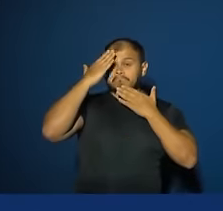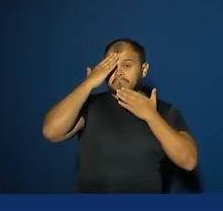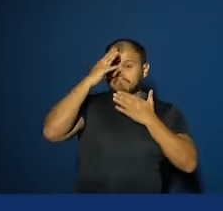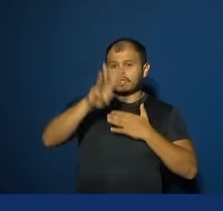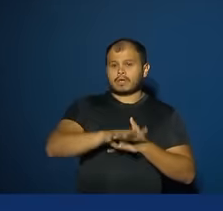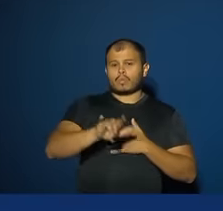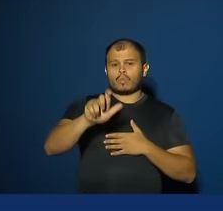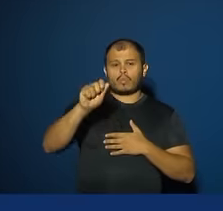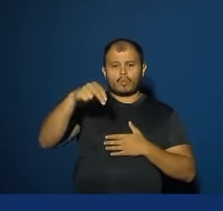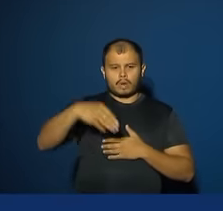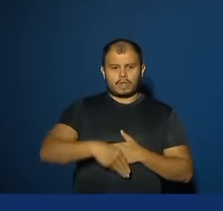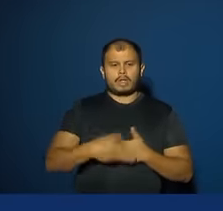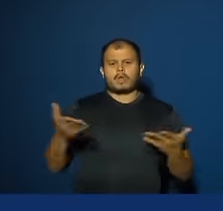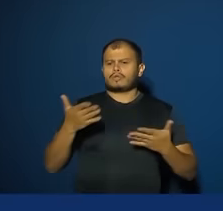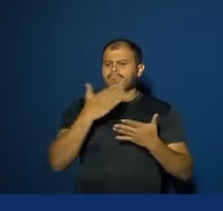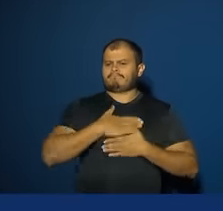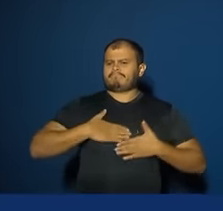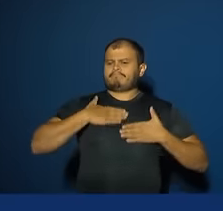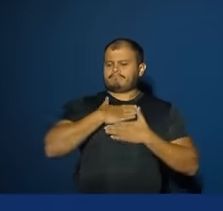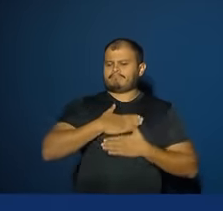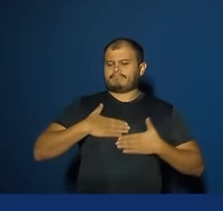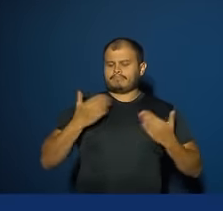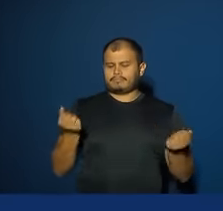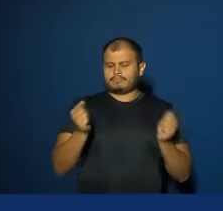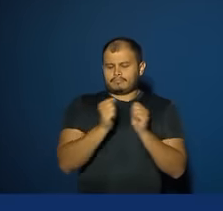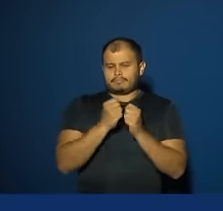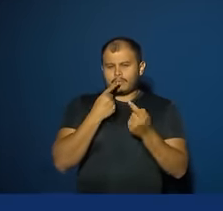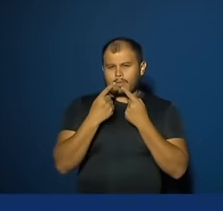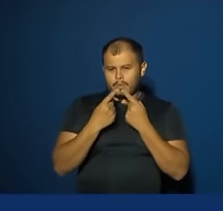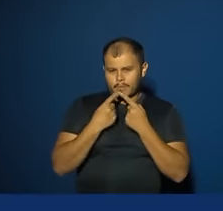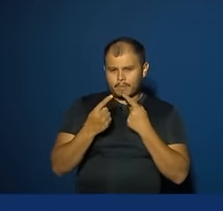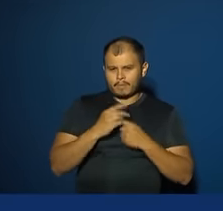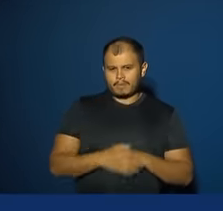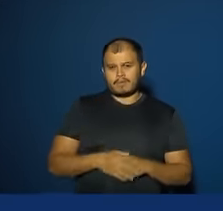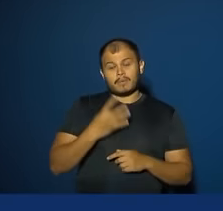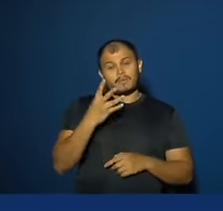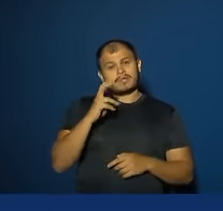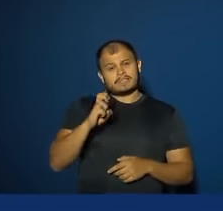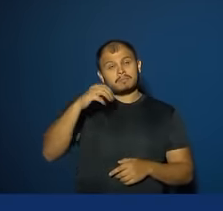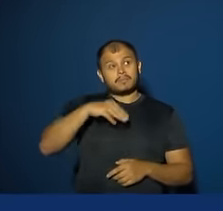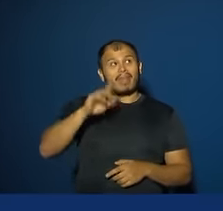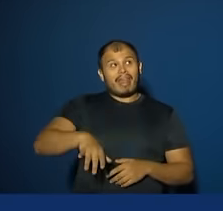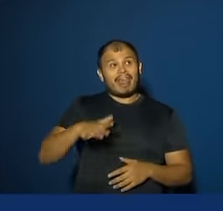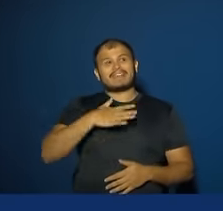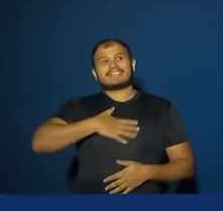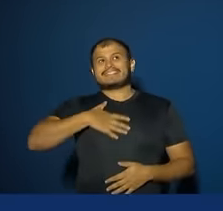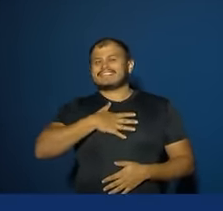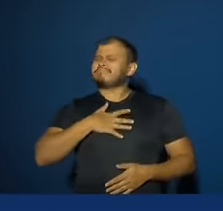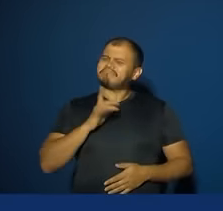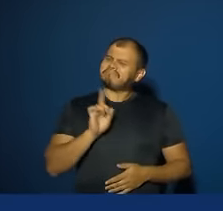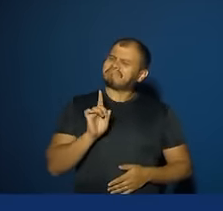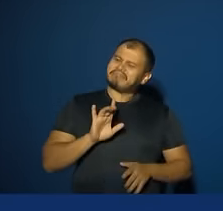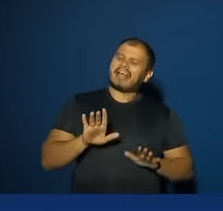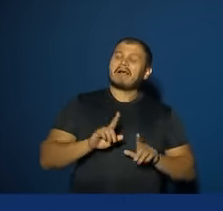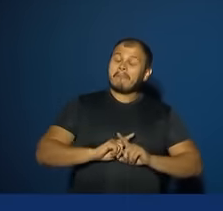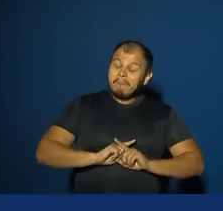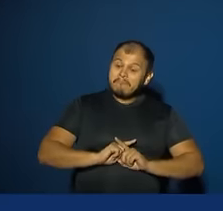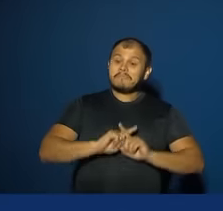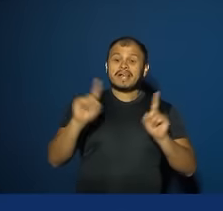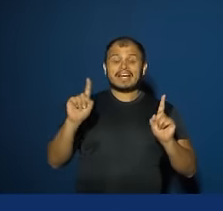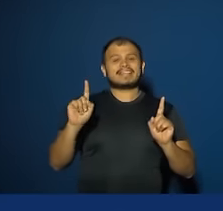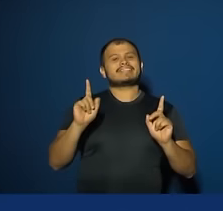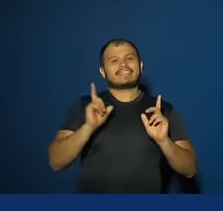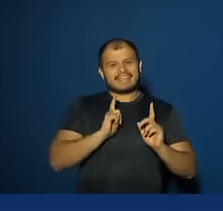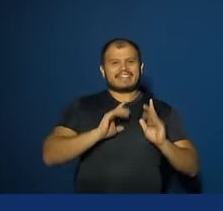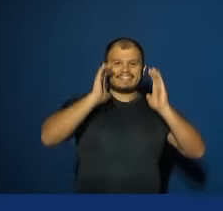vez prazer est aqui conversando não necessariamente um prazer esses 45 minutos mas sempre com muito muito